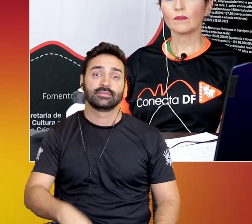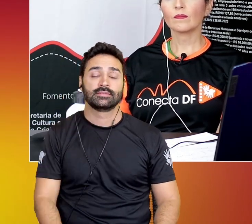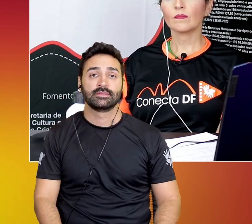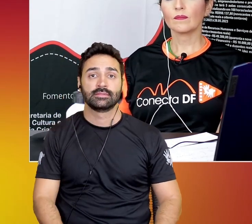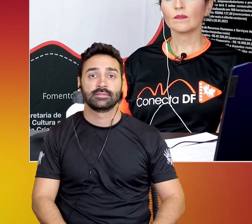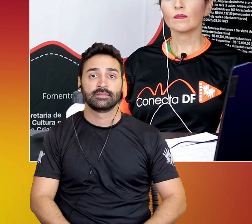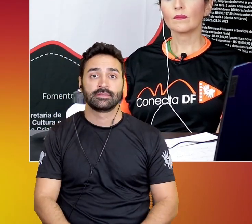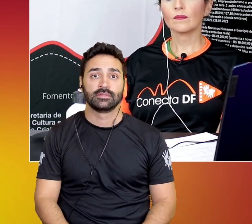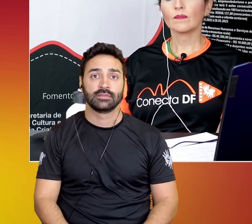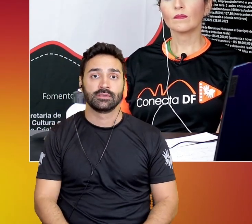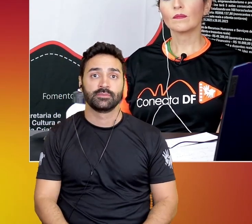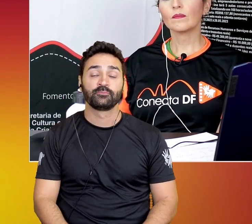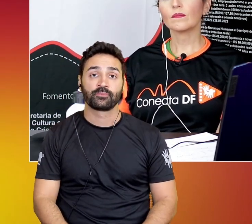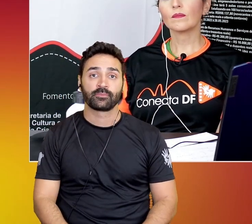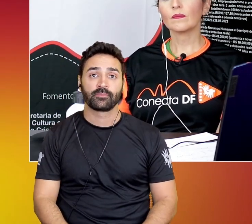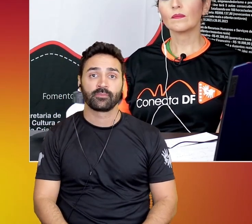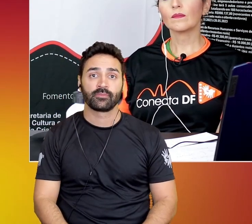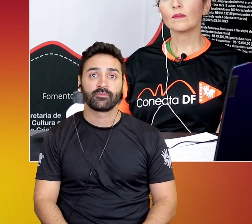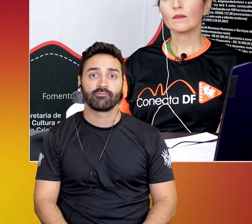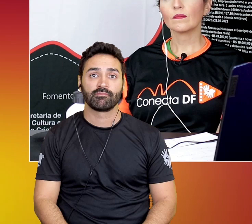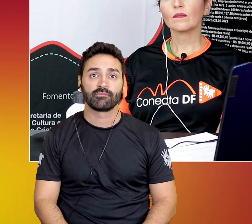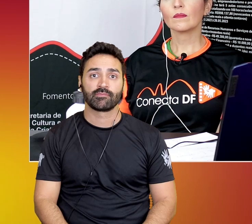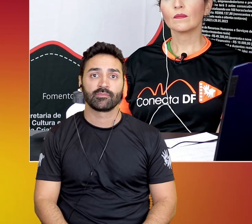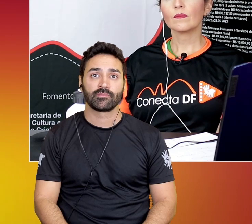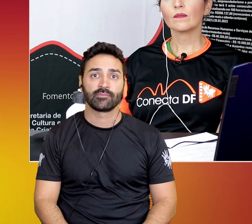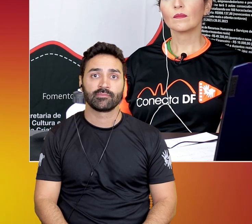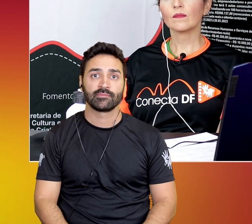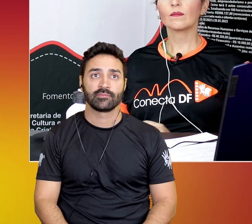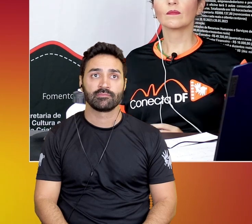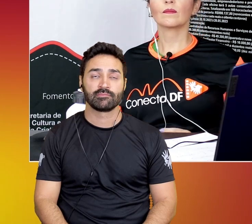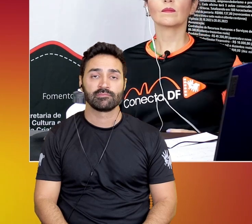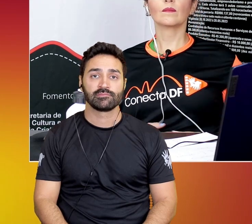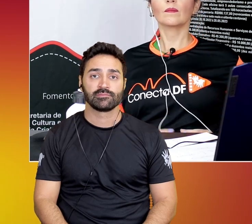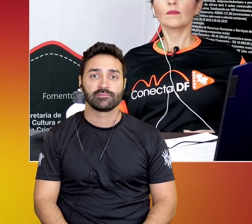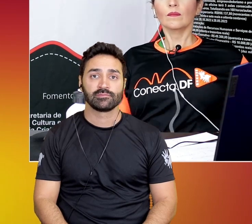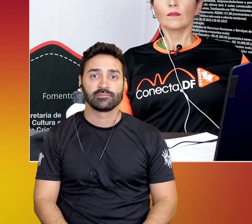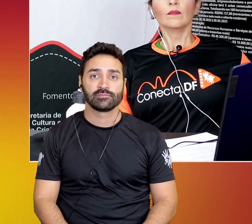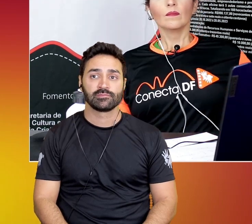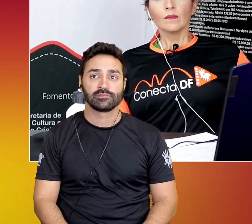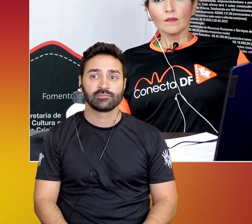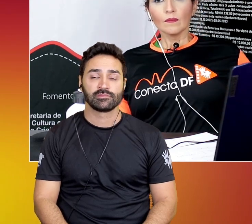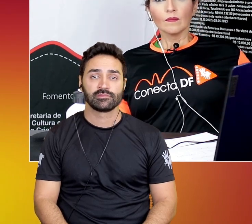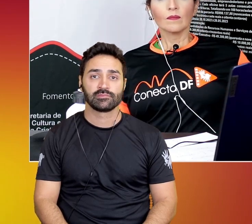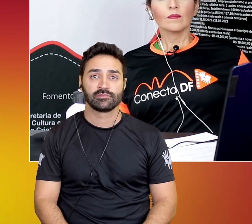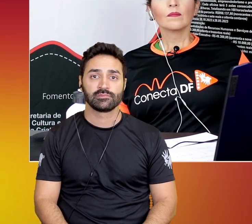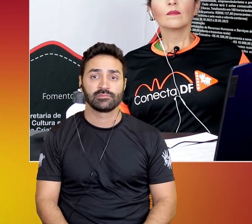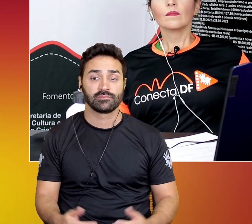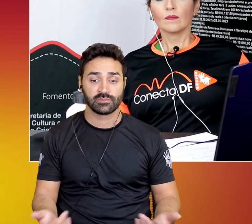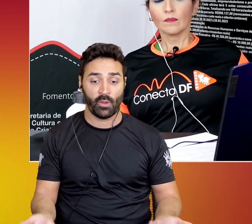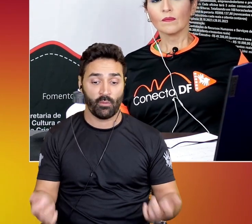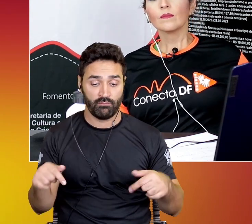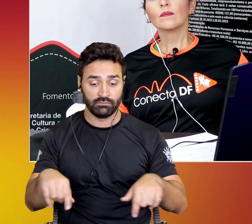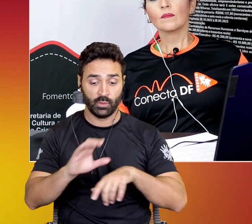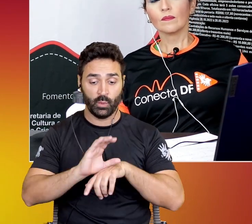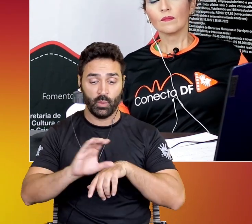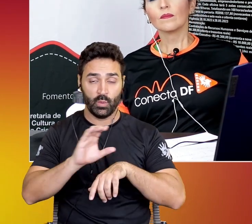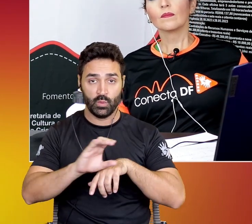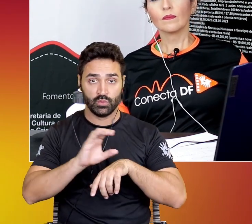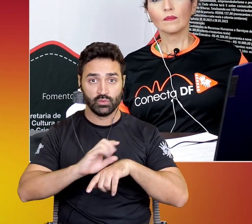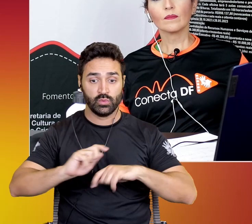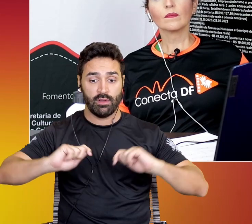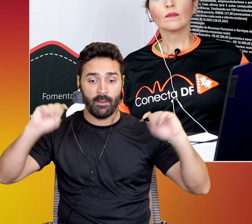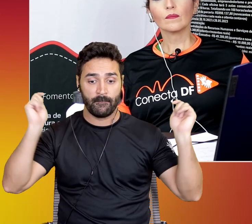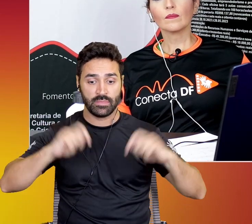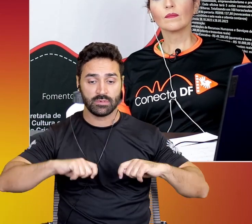E a intenção de estar nesse curso de capacitação é exatamente